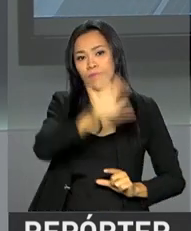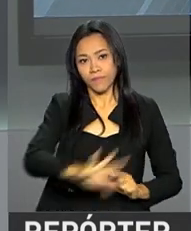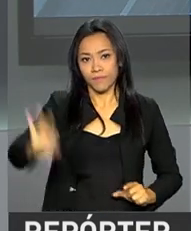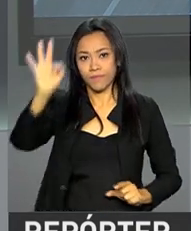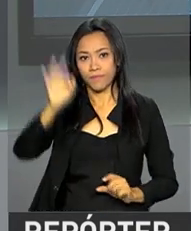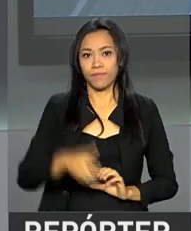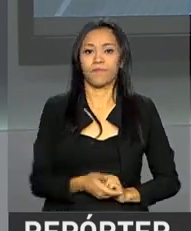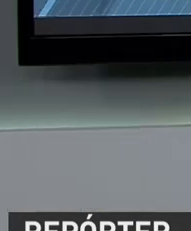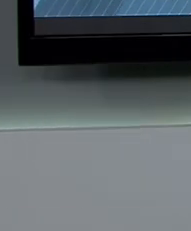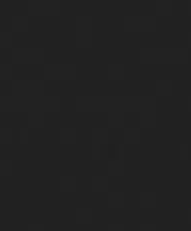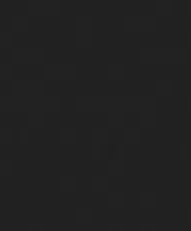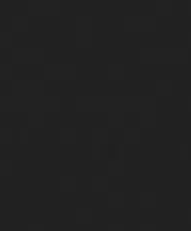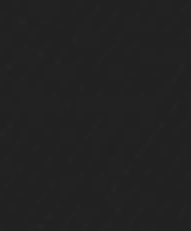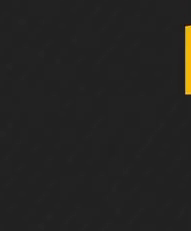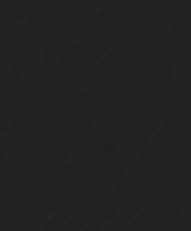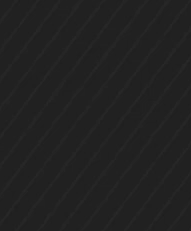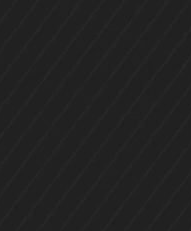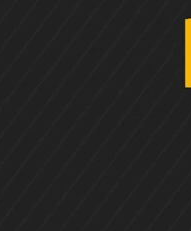federal